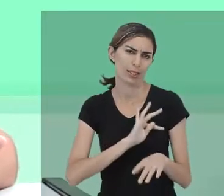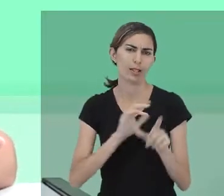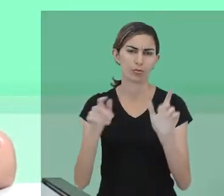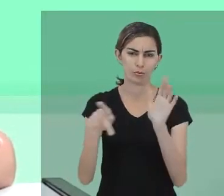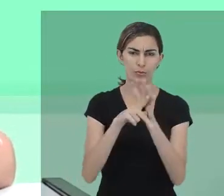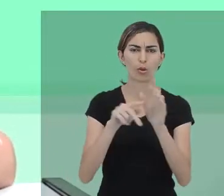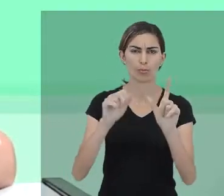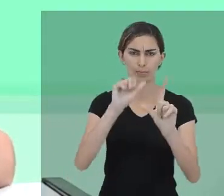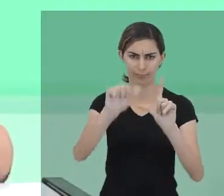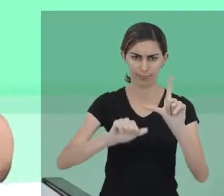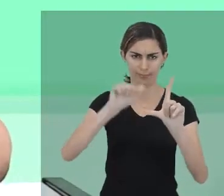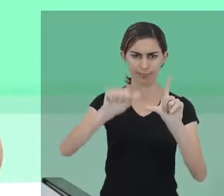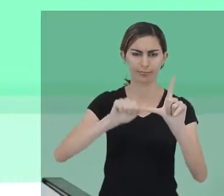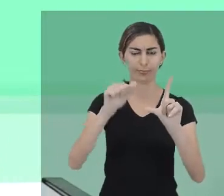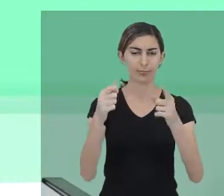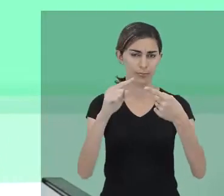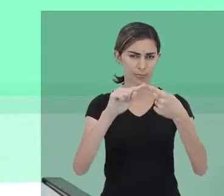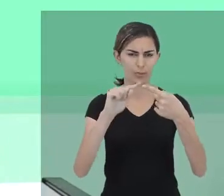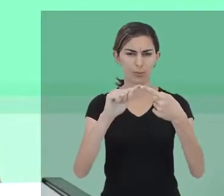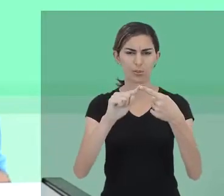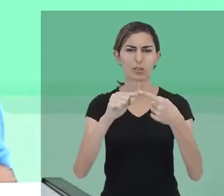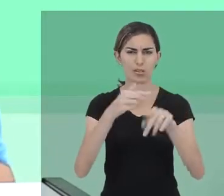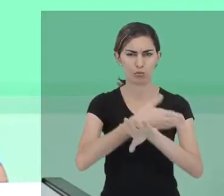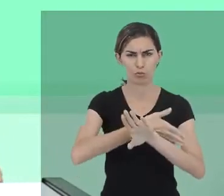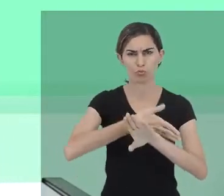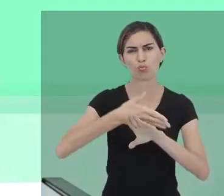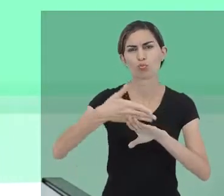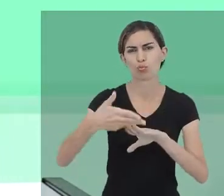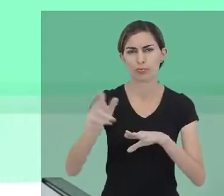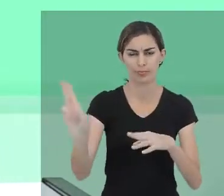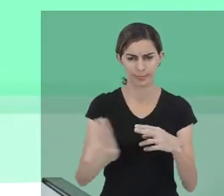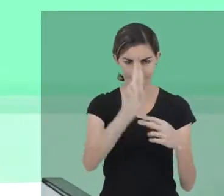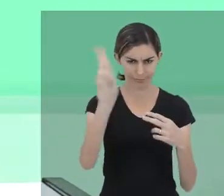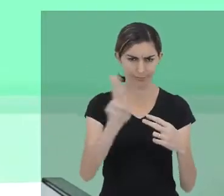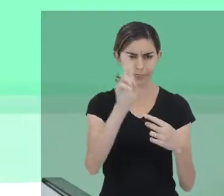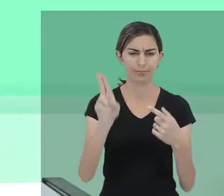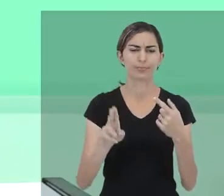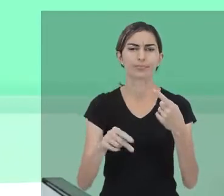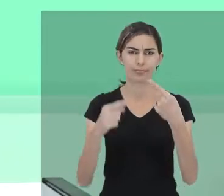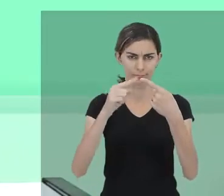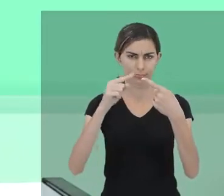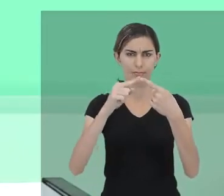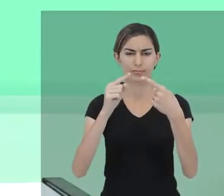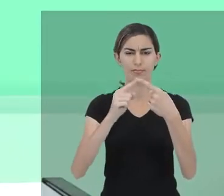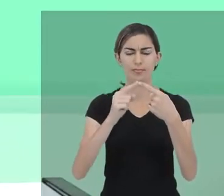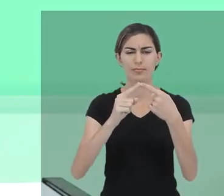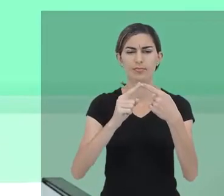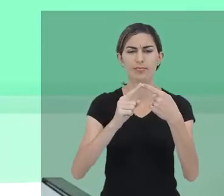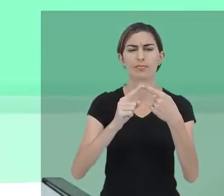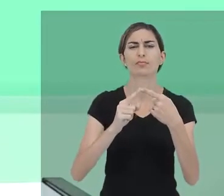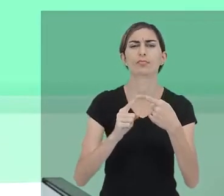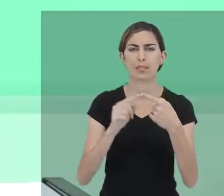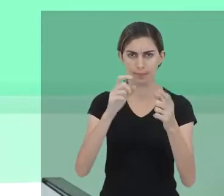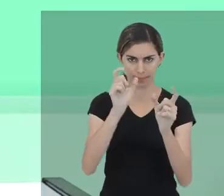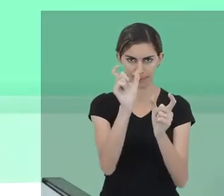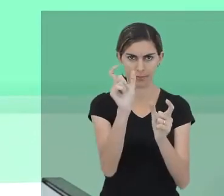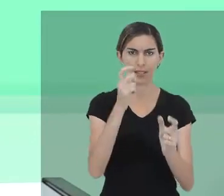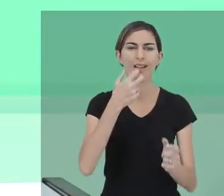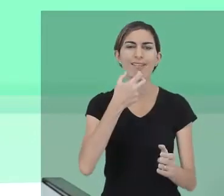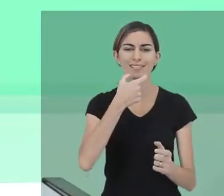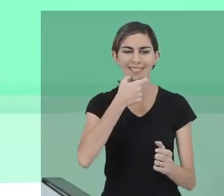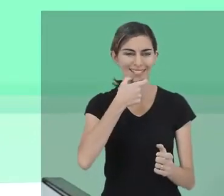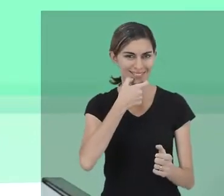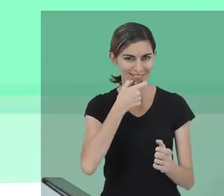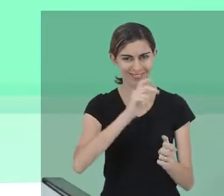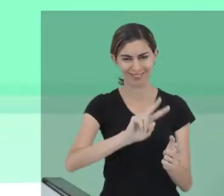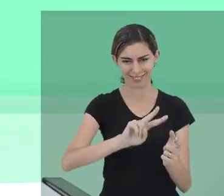de logística. Né? A primeira, a muito comum utilizada, é a supply